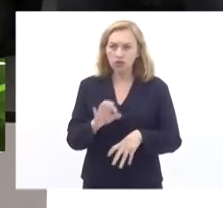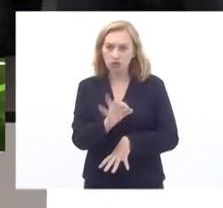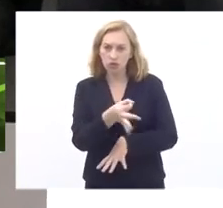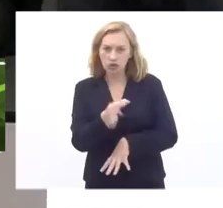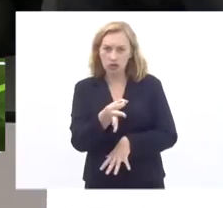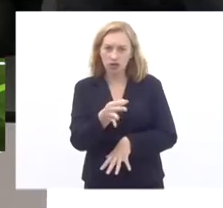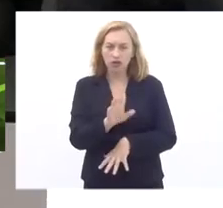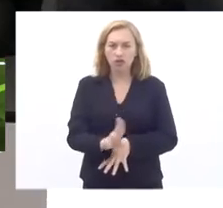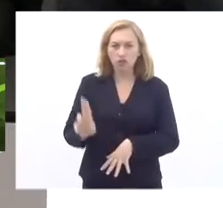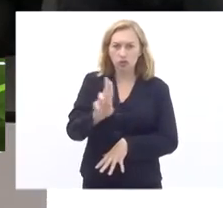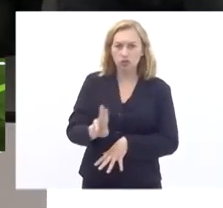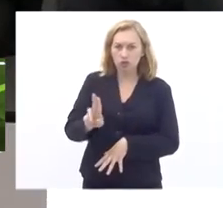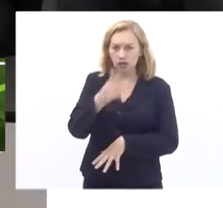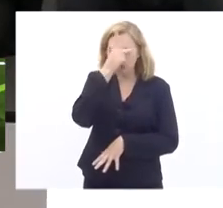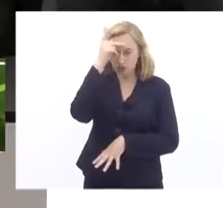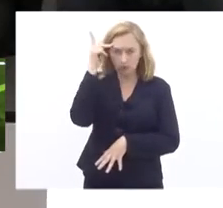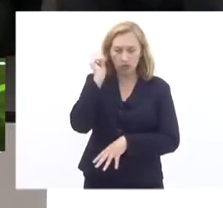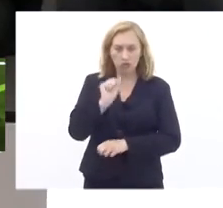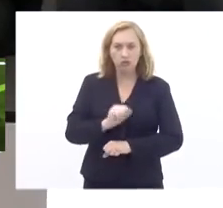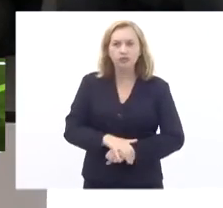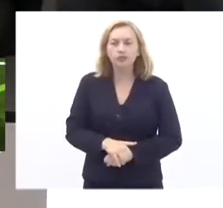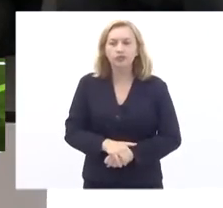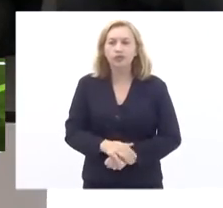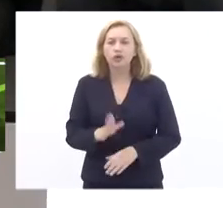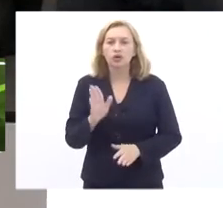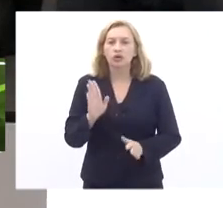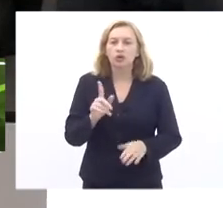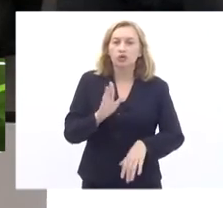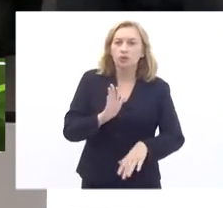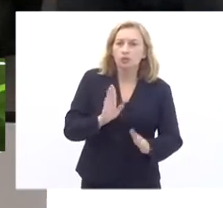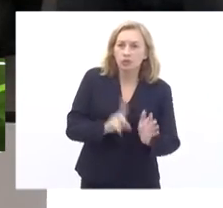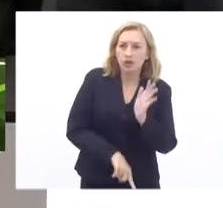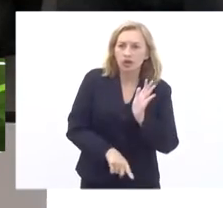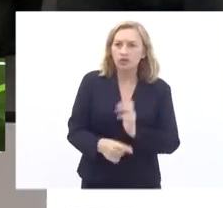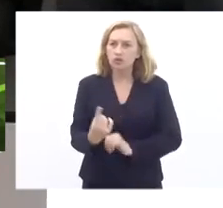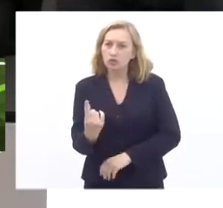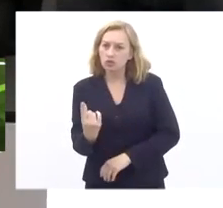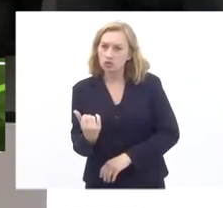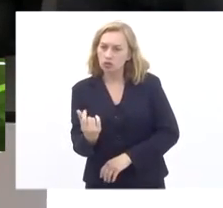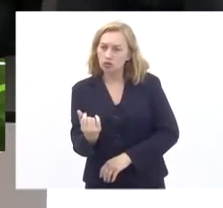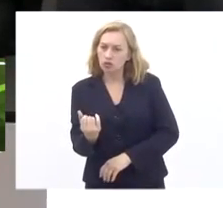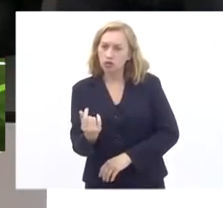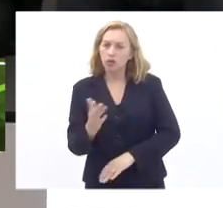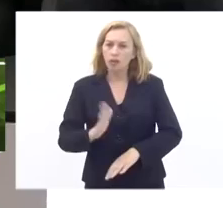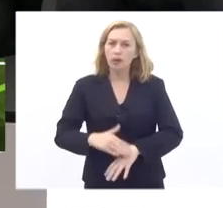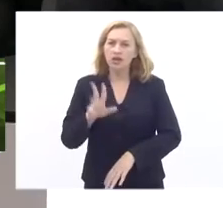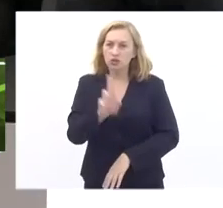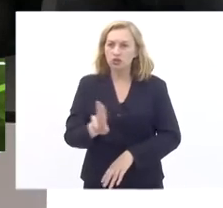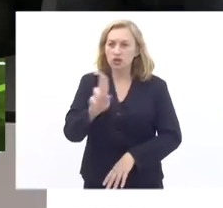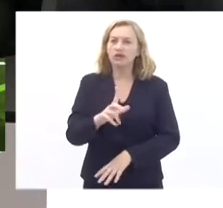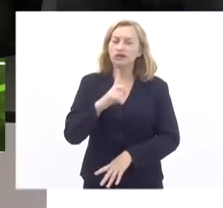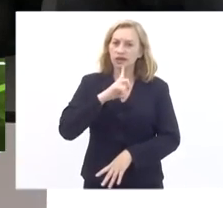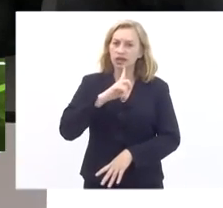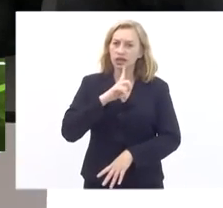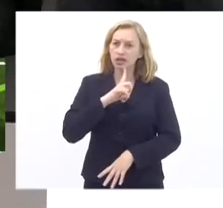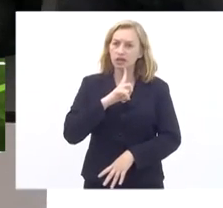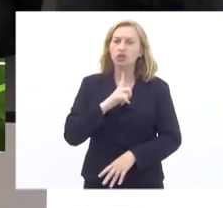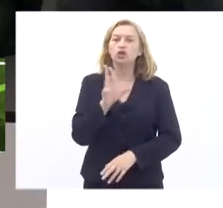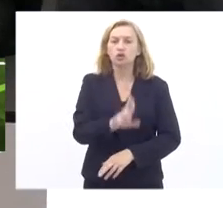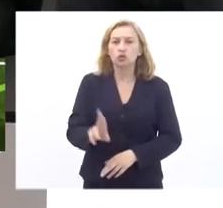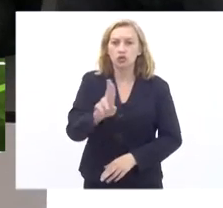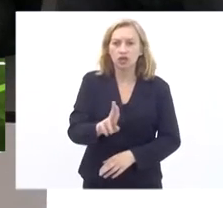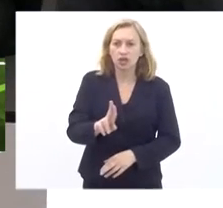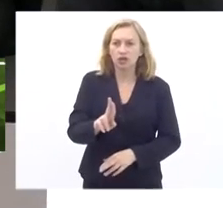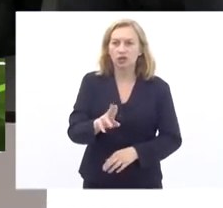ao usuário. Por quê? Quanto menor a tarifa, a gente sabe que mais usuários nós teremos que usarão o